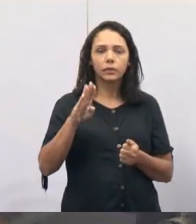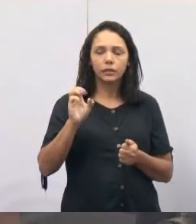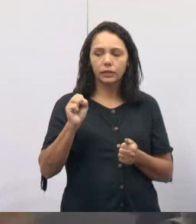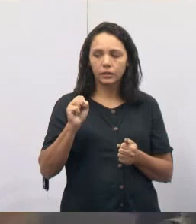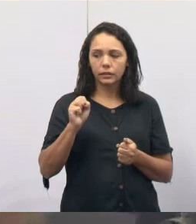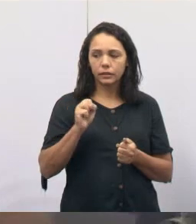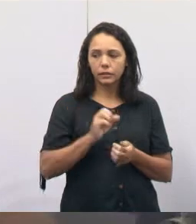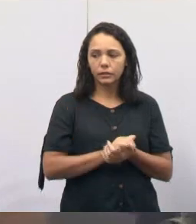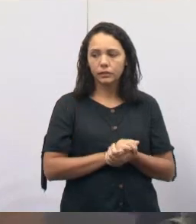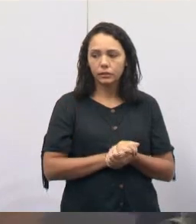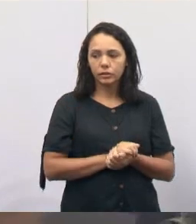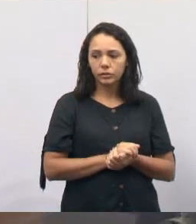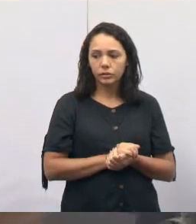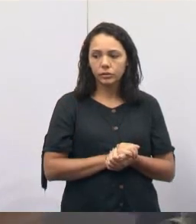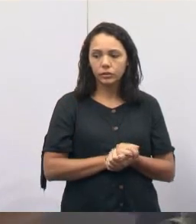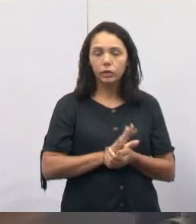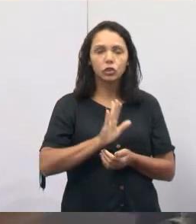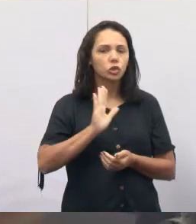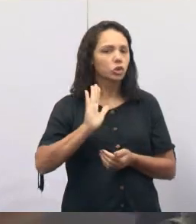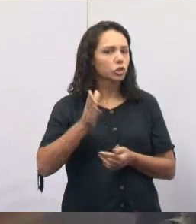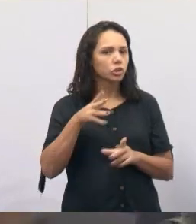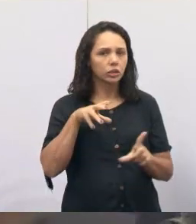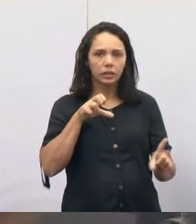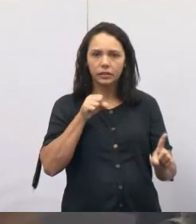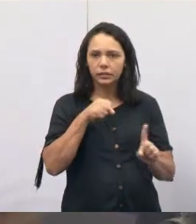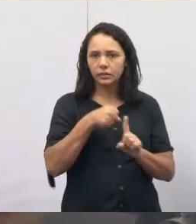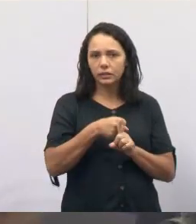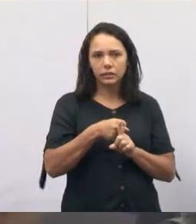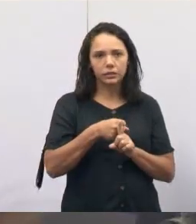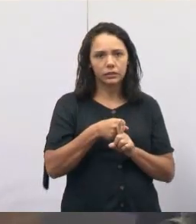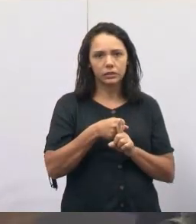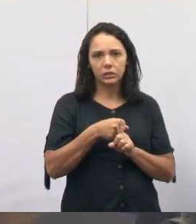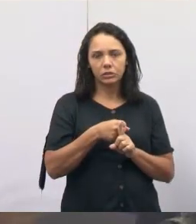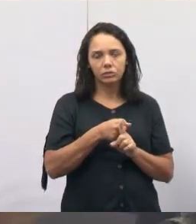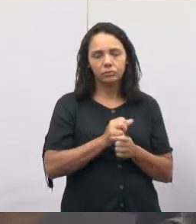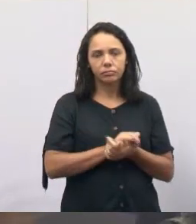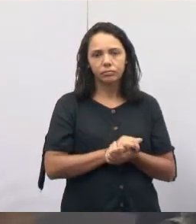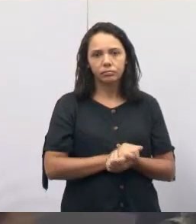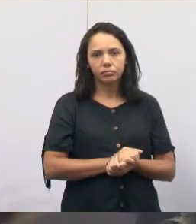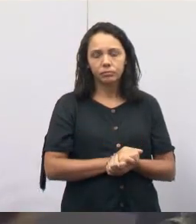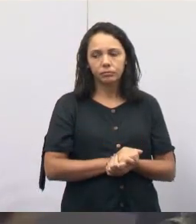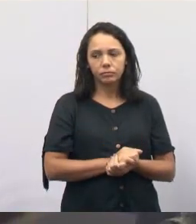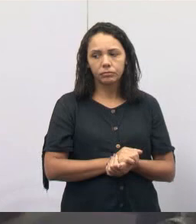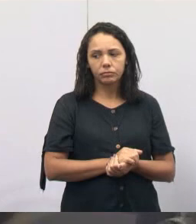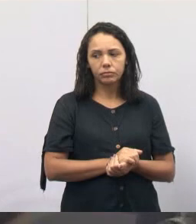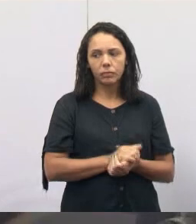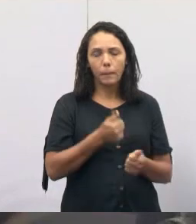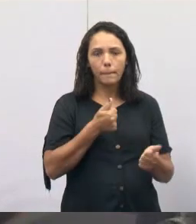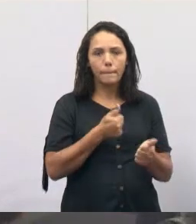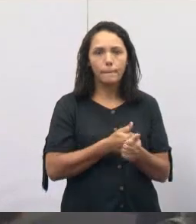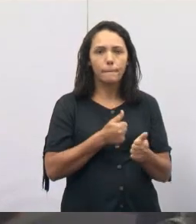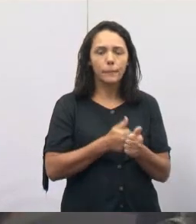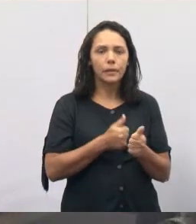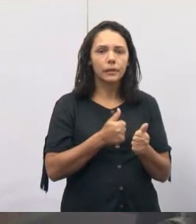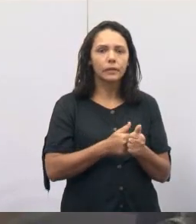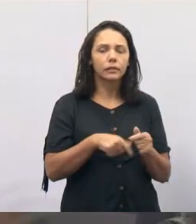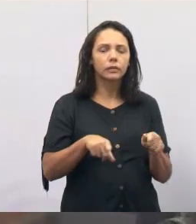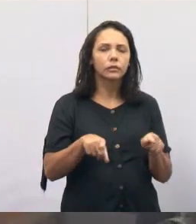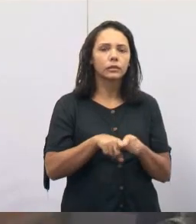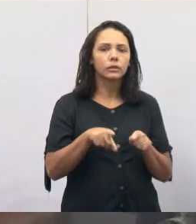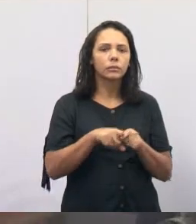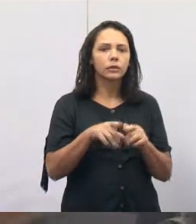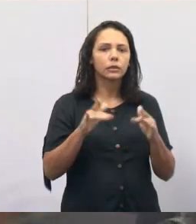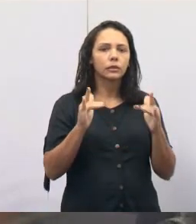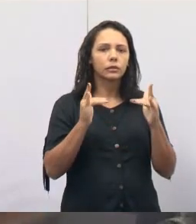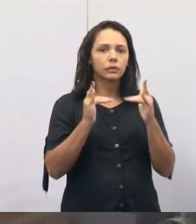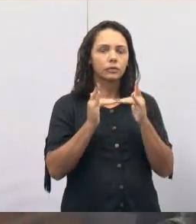Takeuota, aonde já acidenta gente direto, ali. Até, inclusive, fica perto do velório, né?